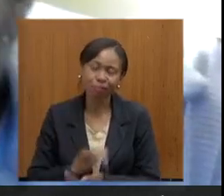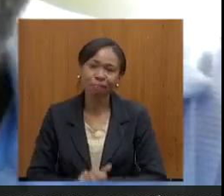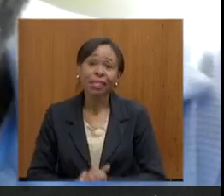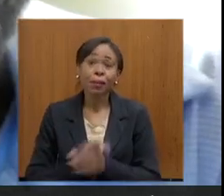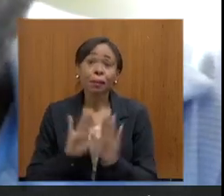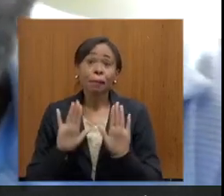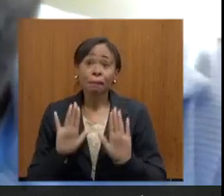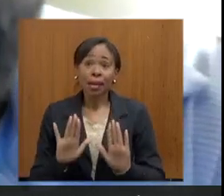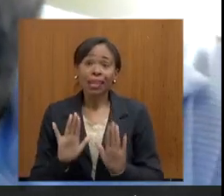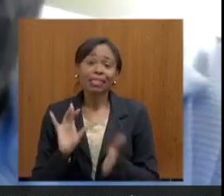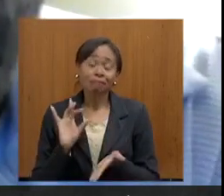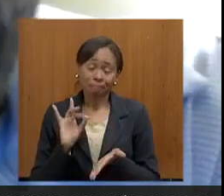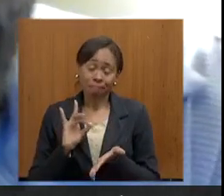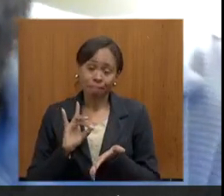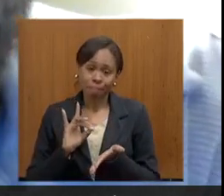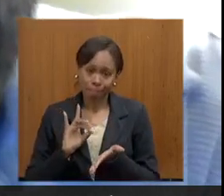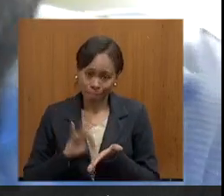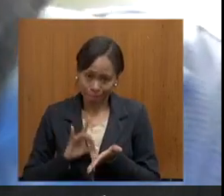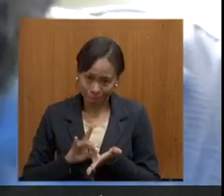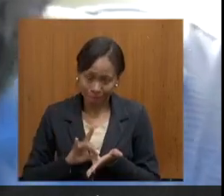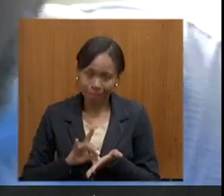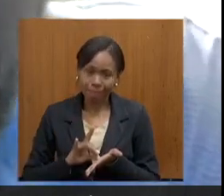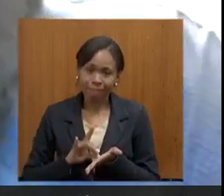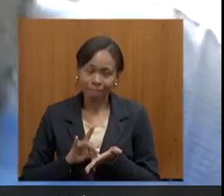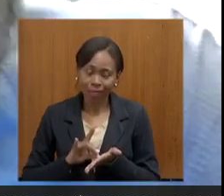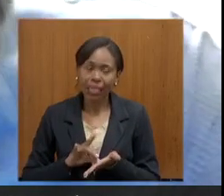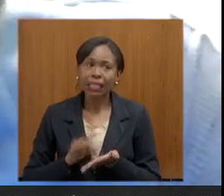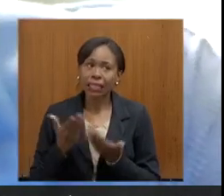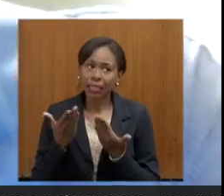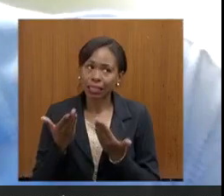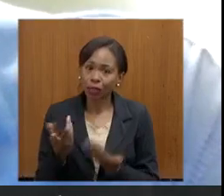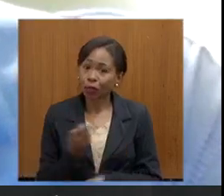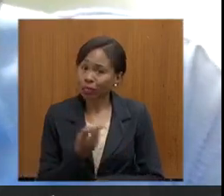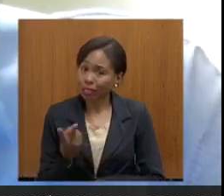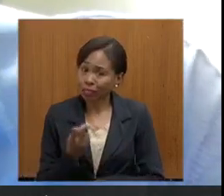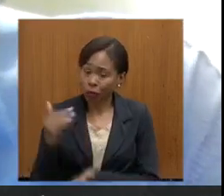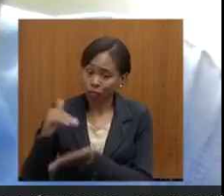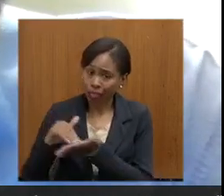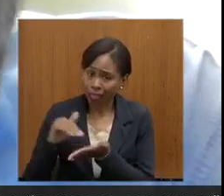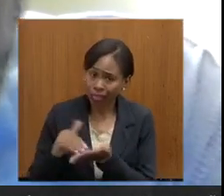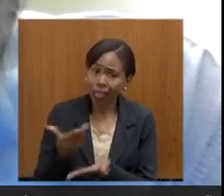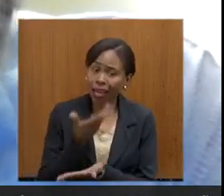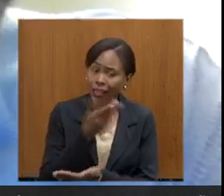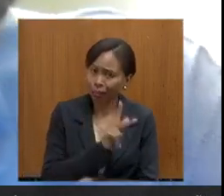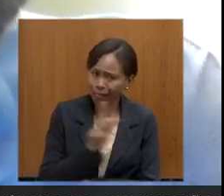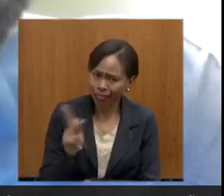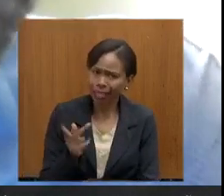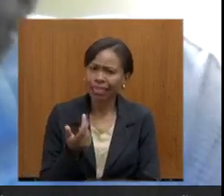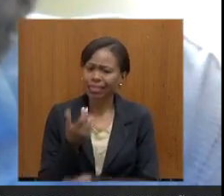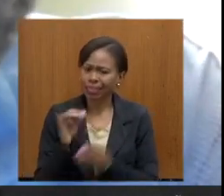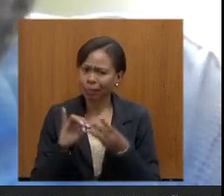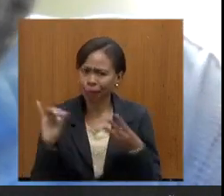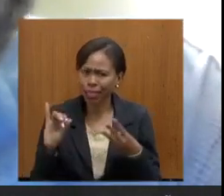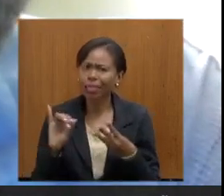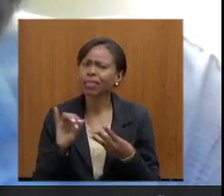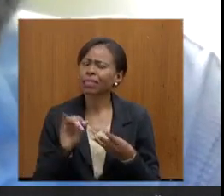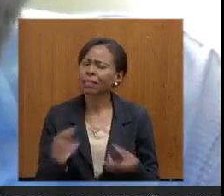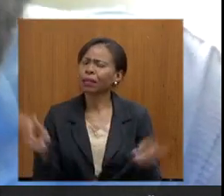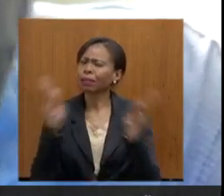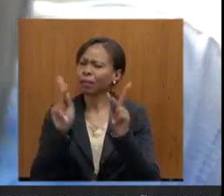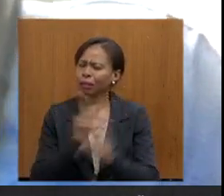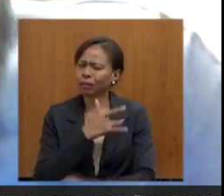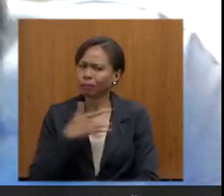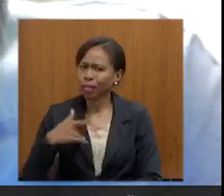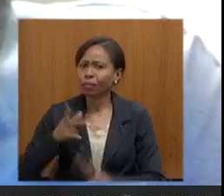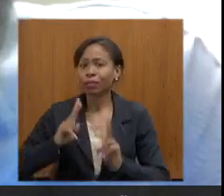mas é isso mesmo que ele tem e que eles tenham muita saúde muita paz para continuar fazendo um excelente